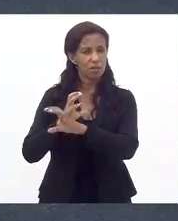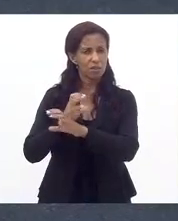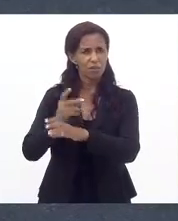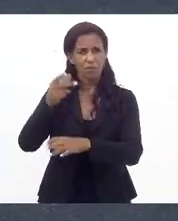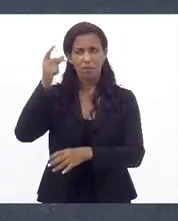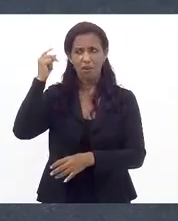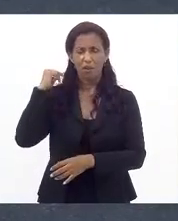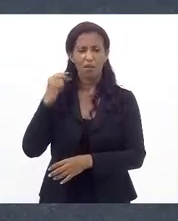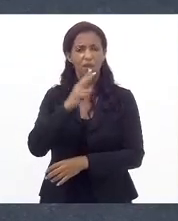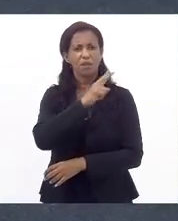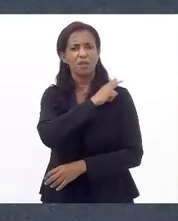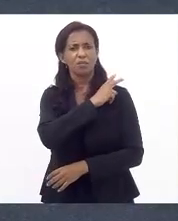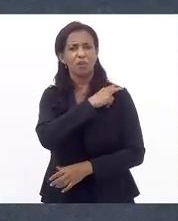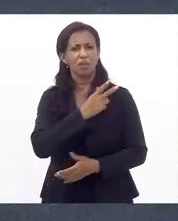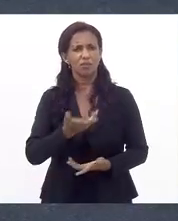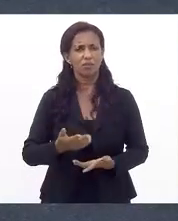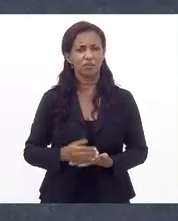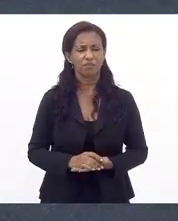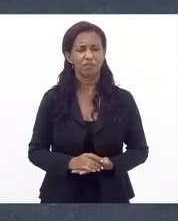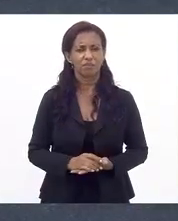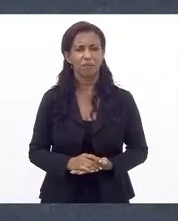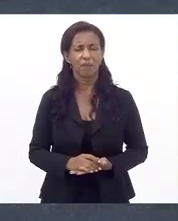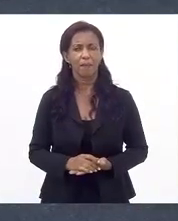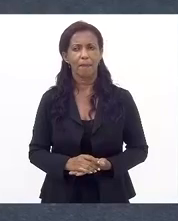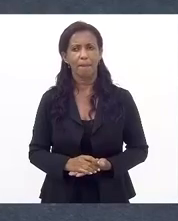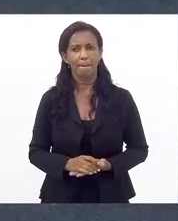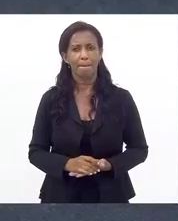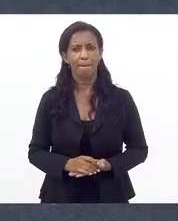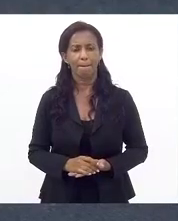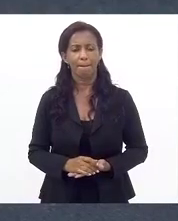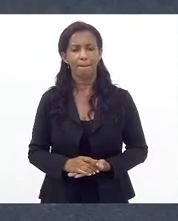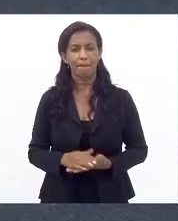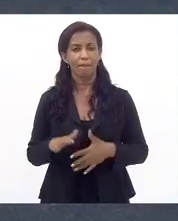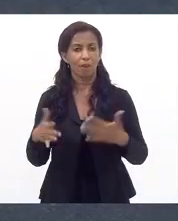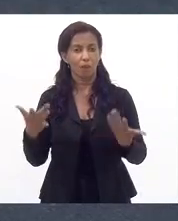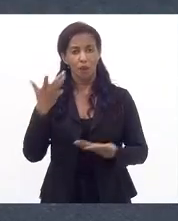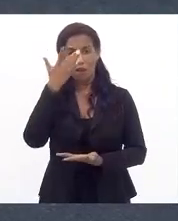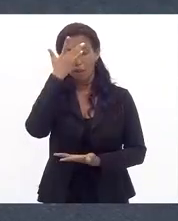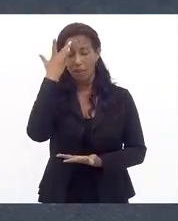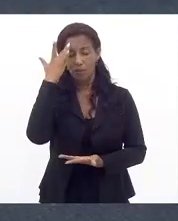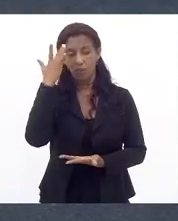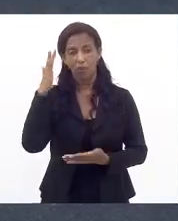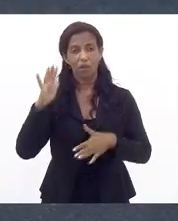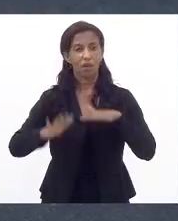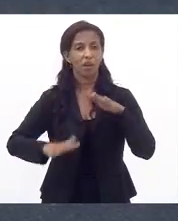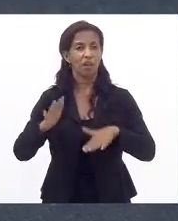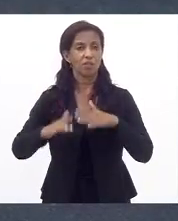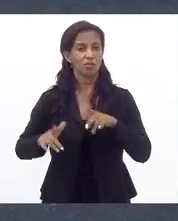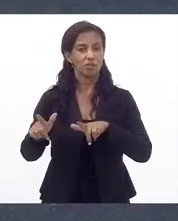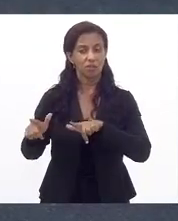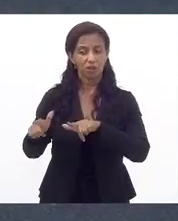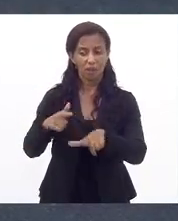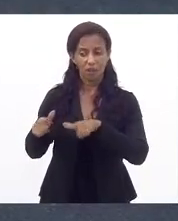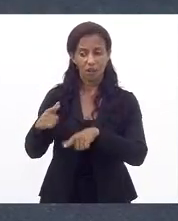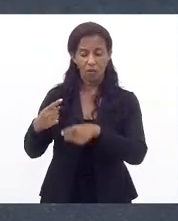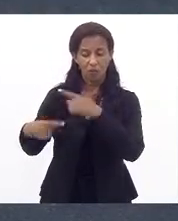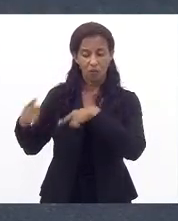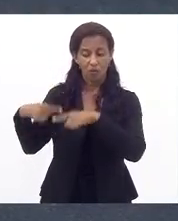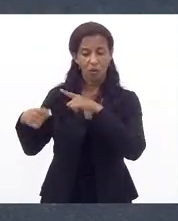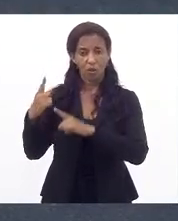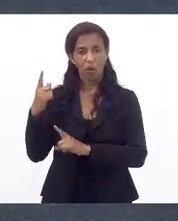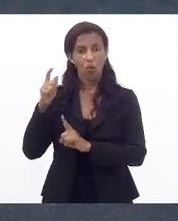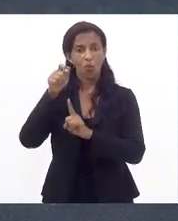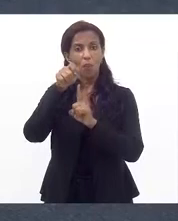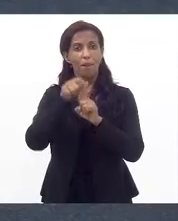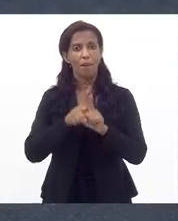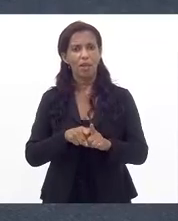possível se encontram Ou seja a pessoa Às vezes qual a servidora volta às vezes um